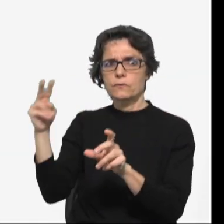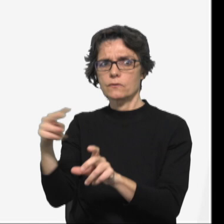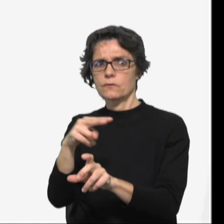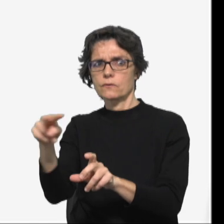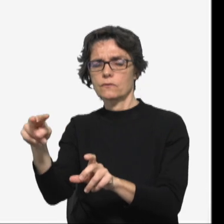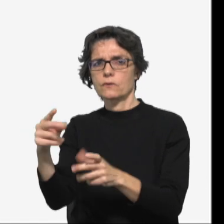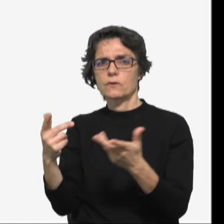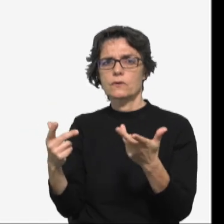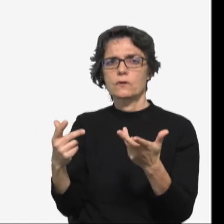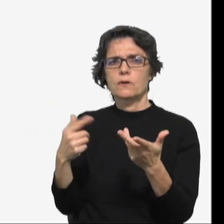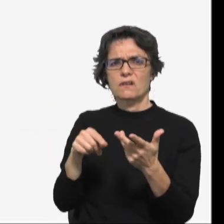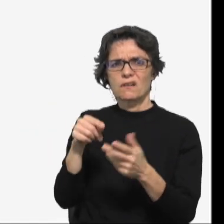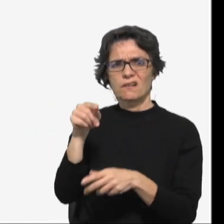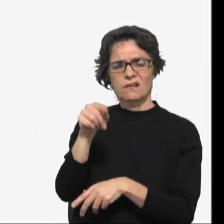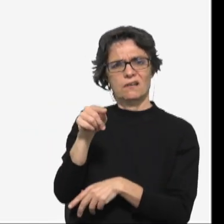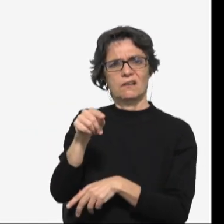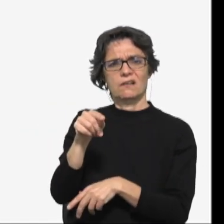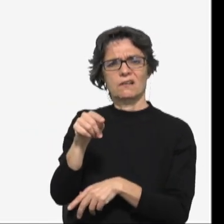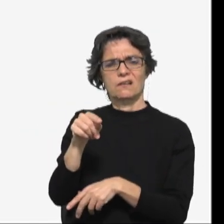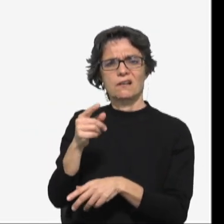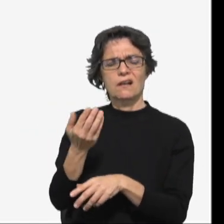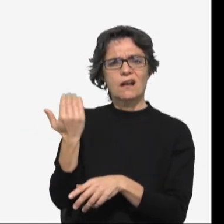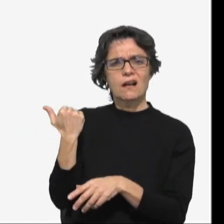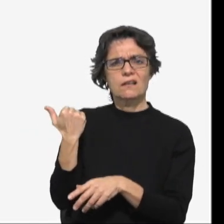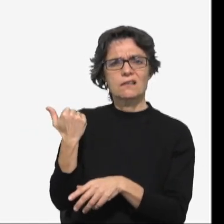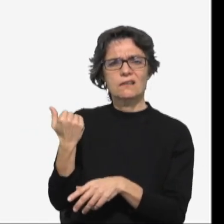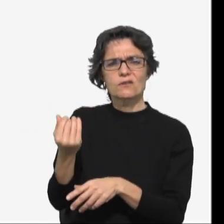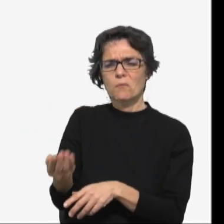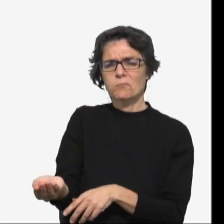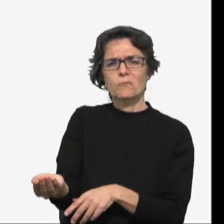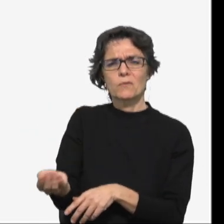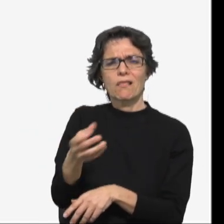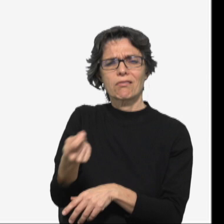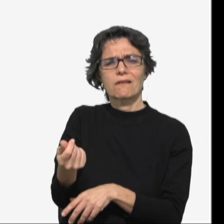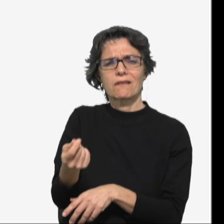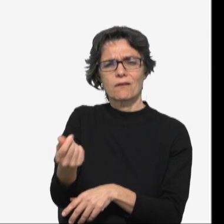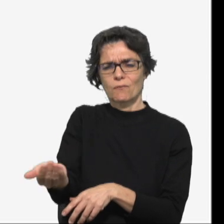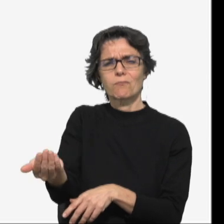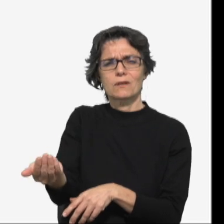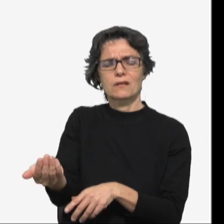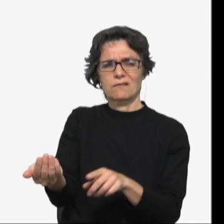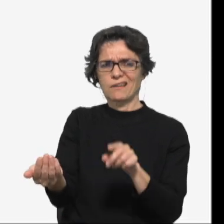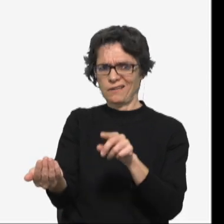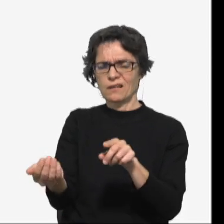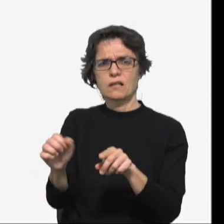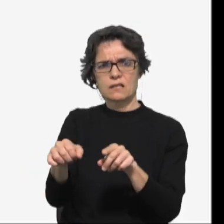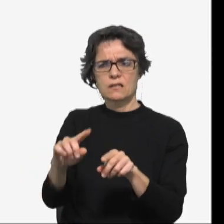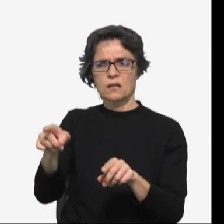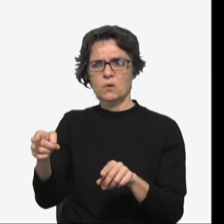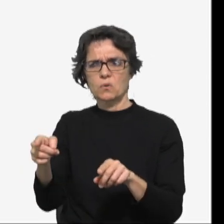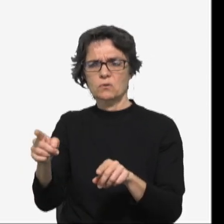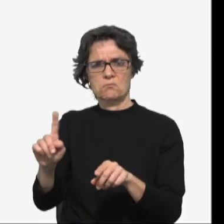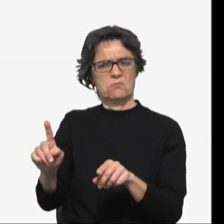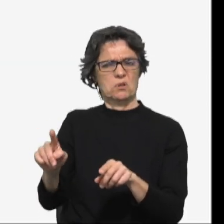mendigar: não é este o que costumava estar sentado a pedir esmola? Uns diziam: é ele, outros